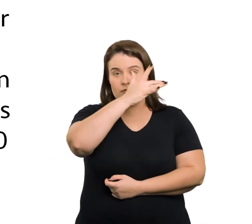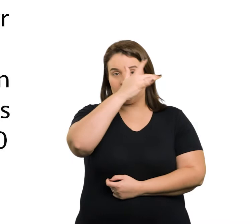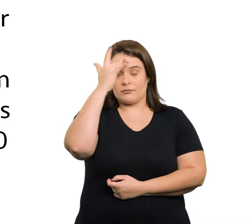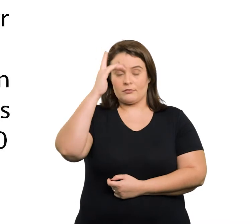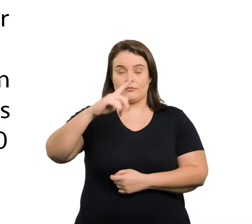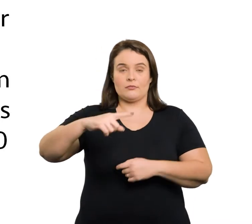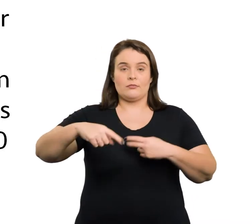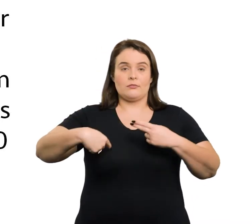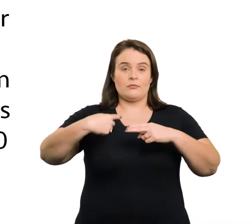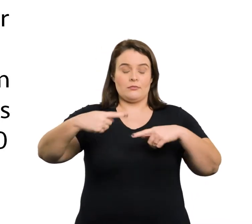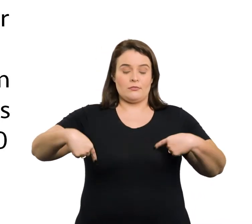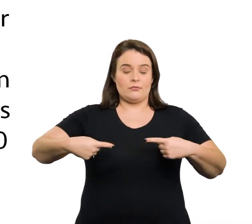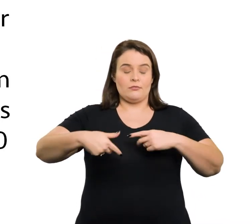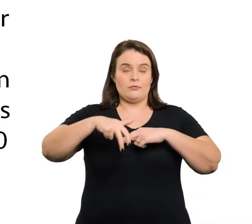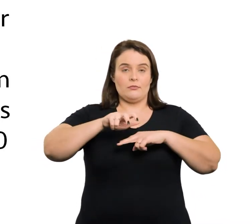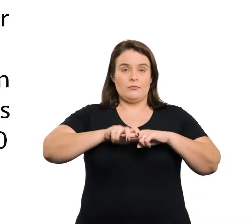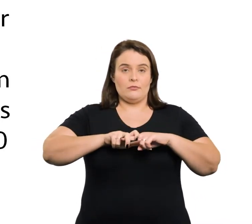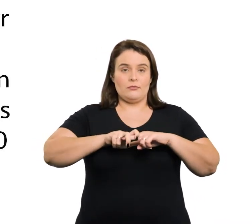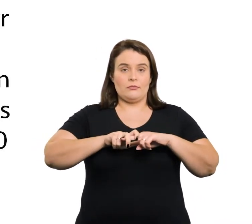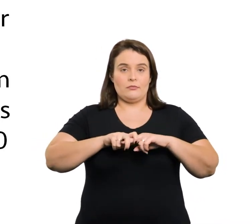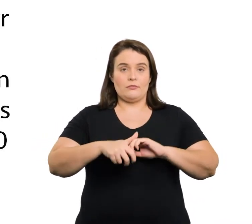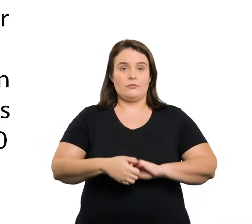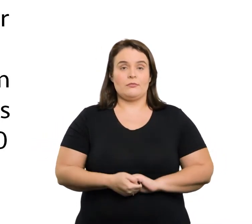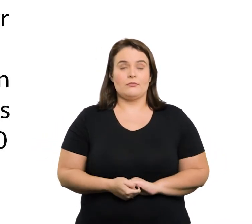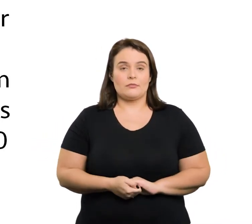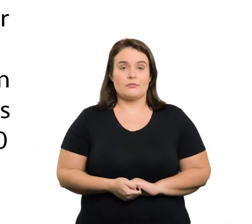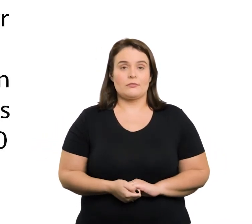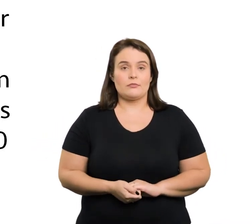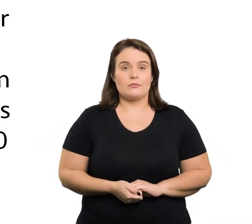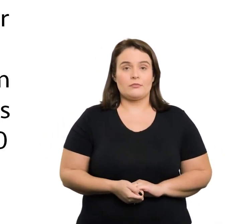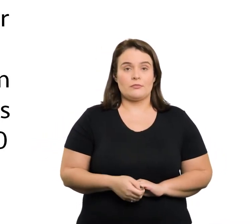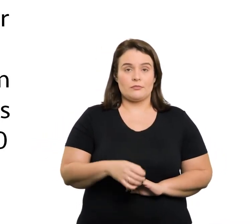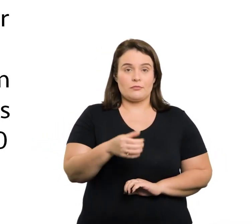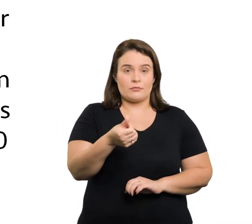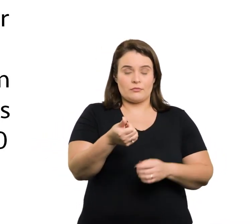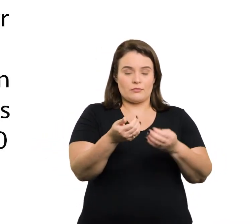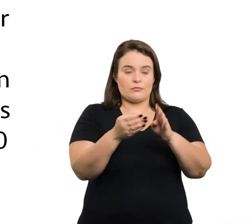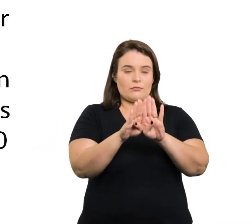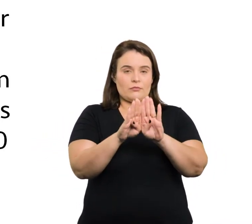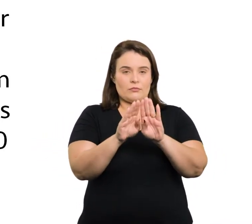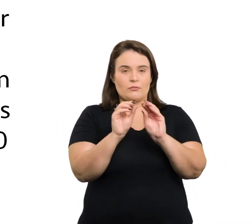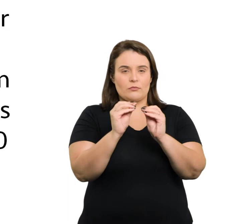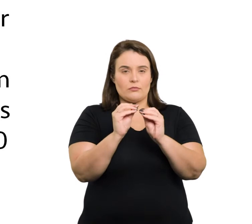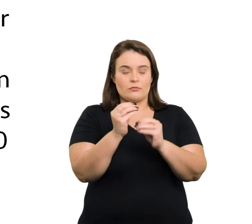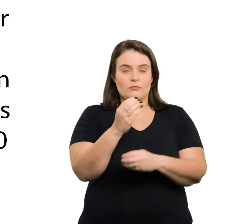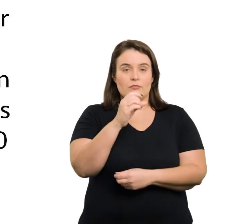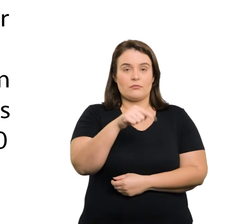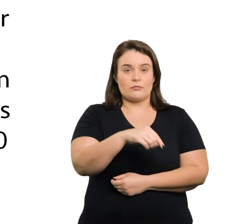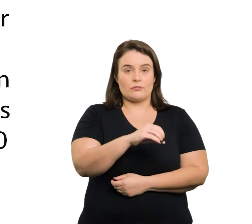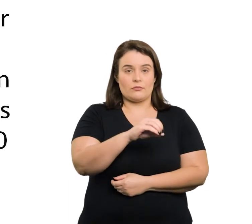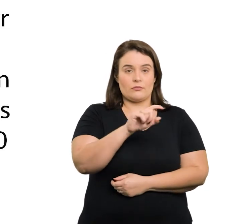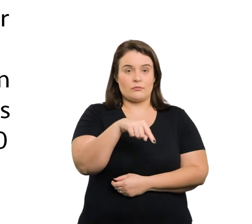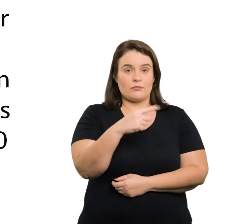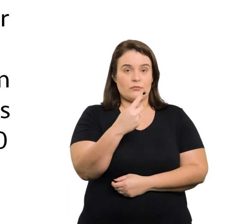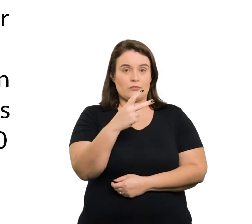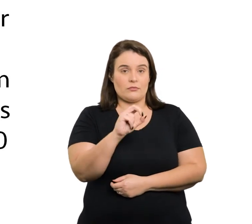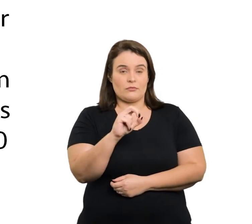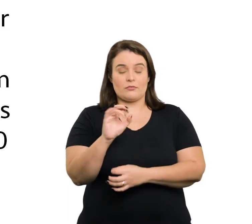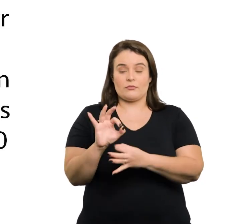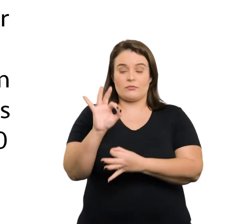para a utilização de pessoas em cadeiras de rodas, com fechaduras instaladas entre 0,80 metro